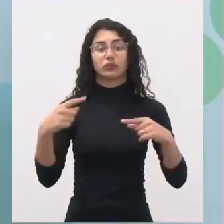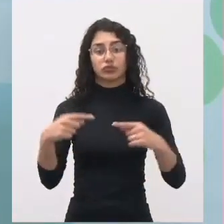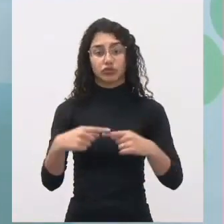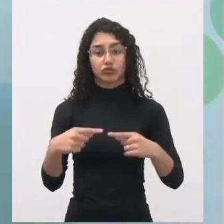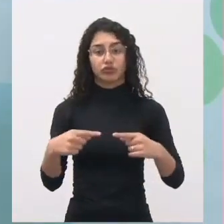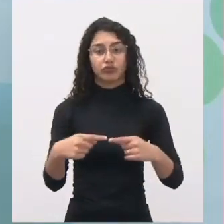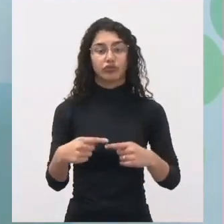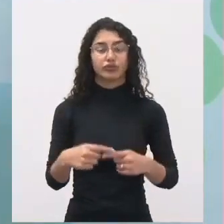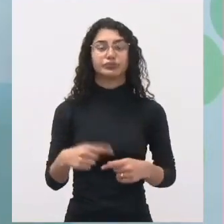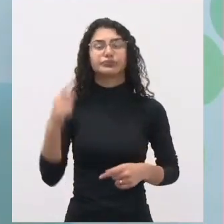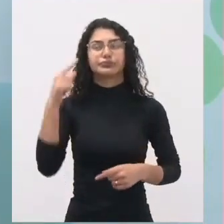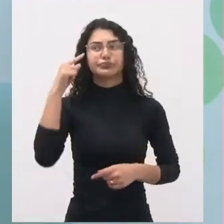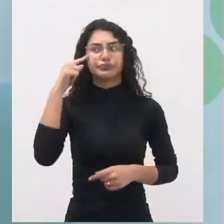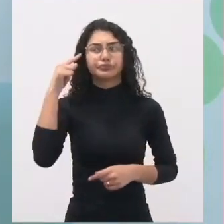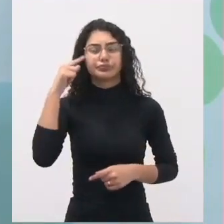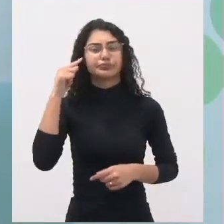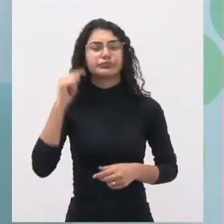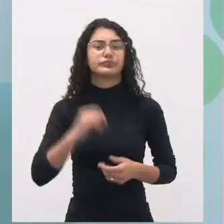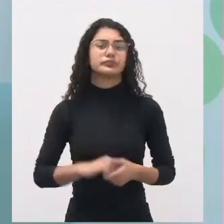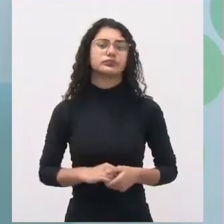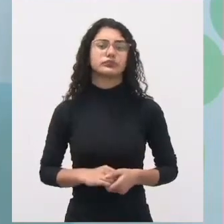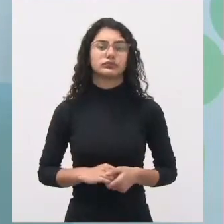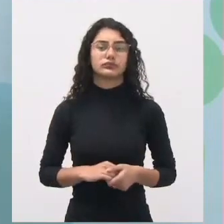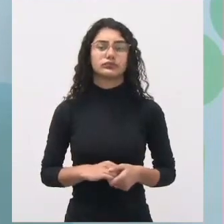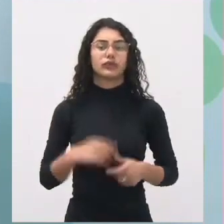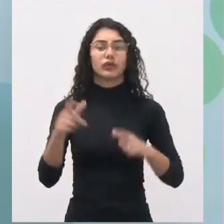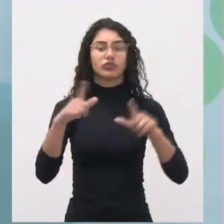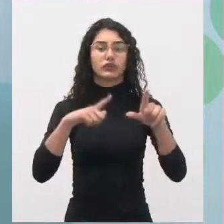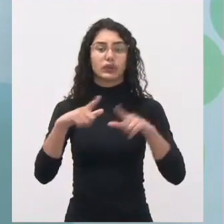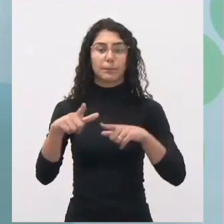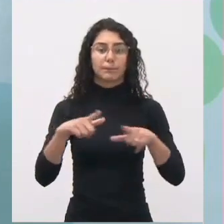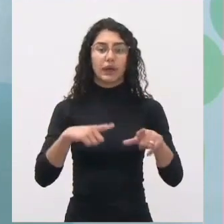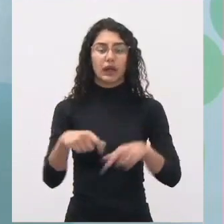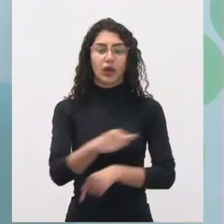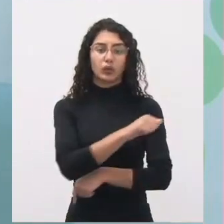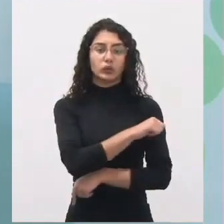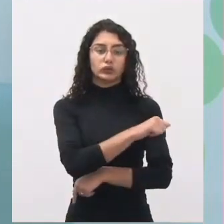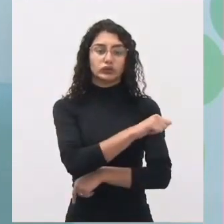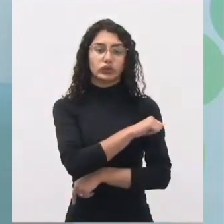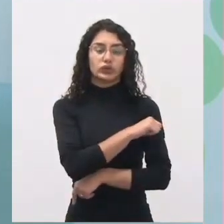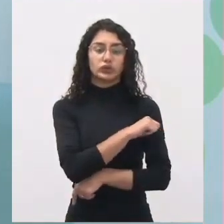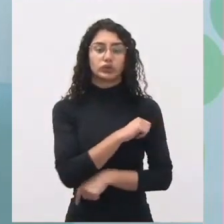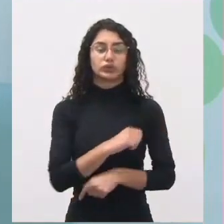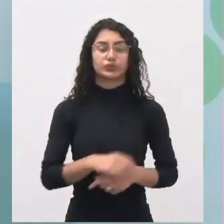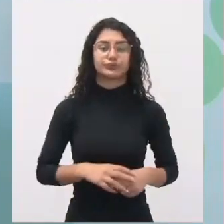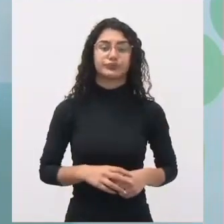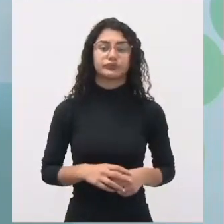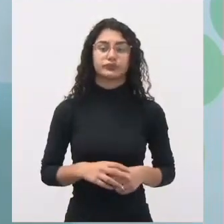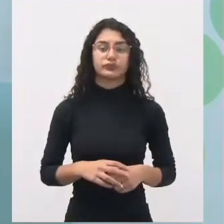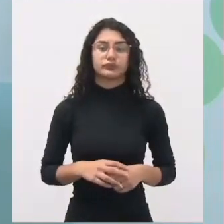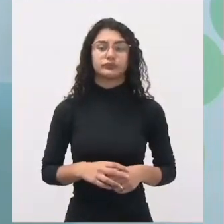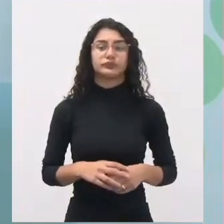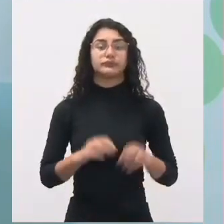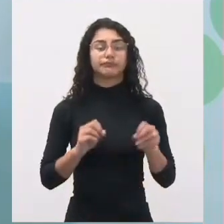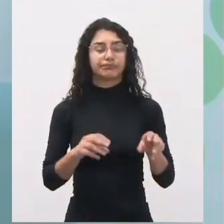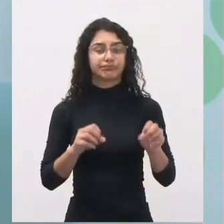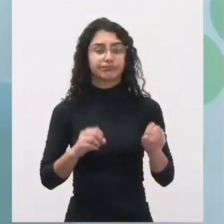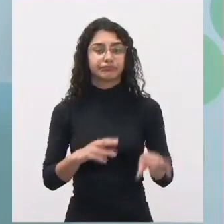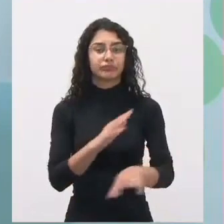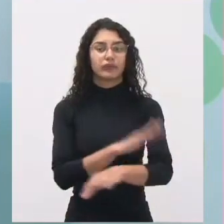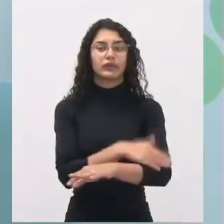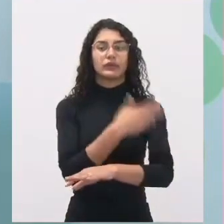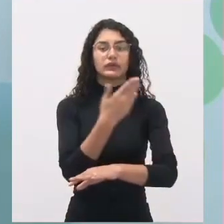essa ideia de trabalhar com os estudantes sobre essa questão da educação integral, que é um